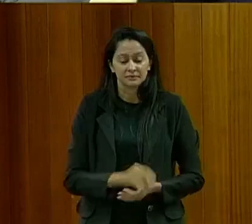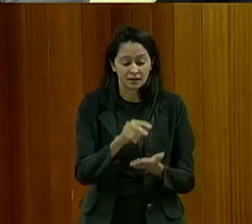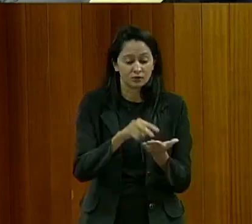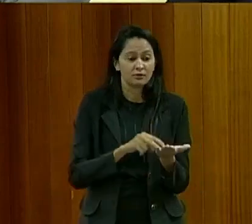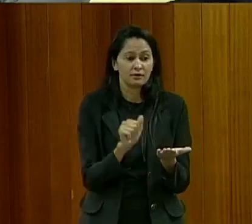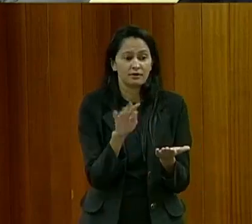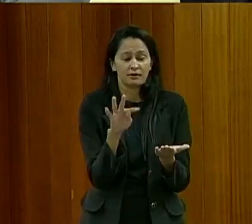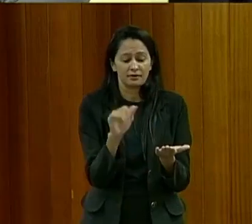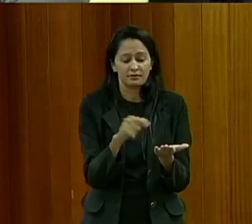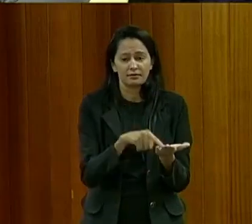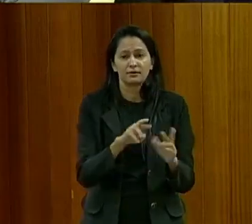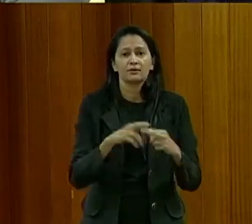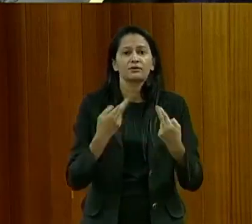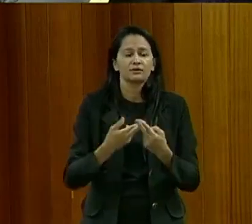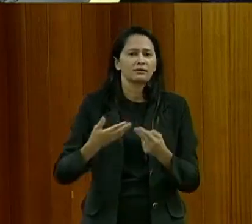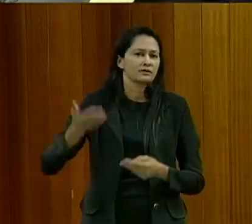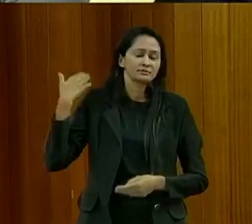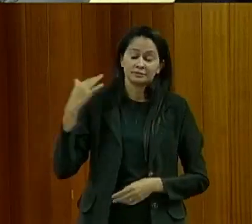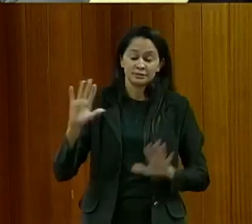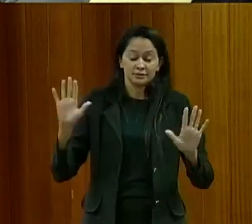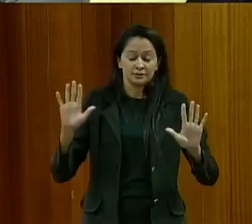Leitura da ata da sessão anterior.